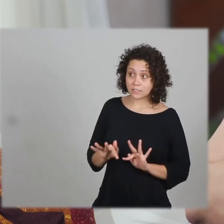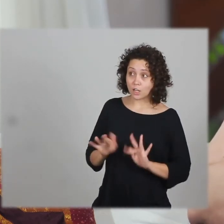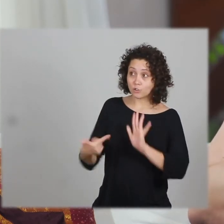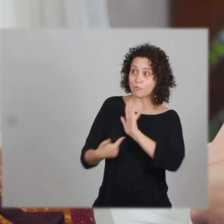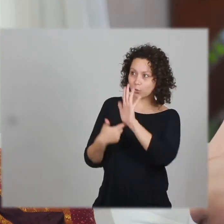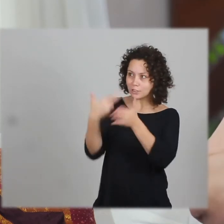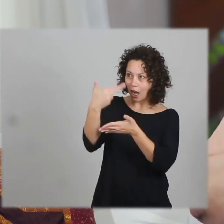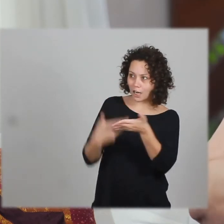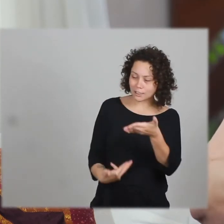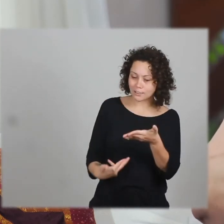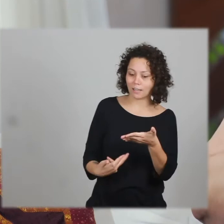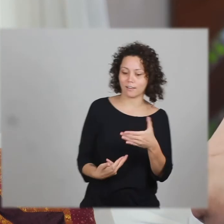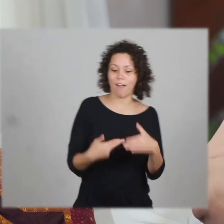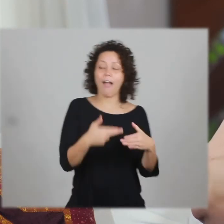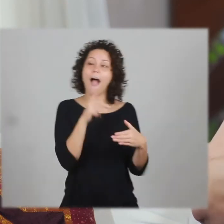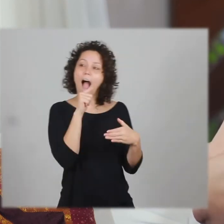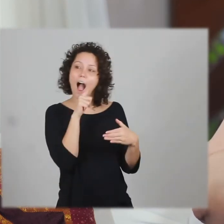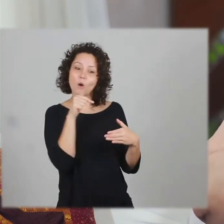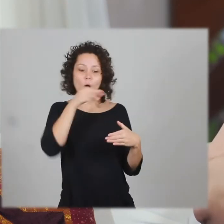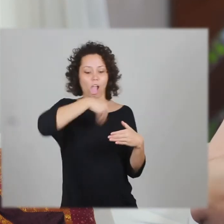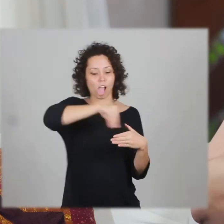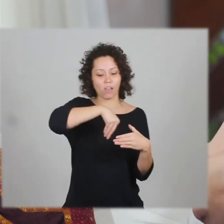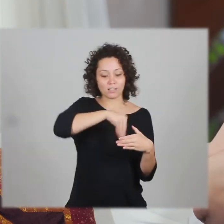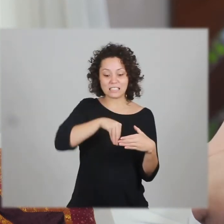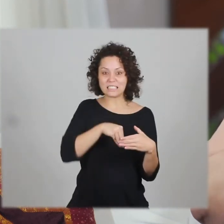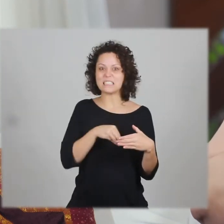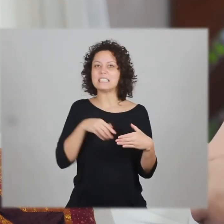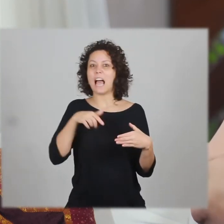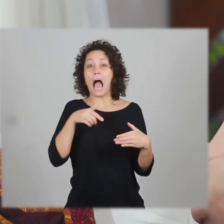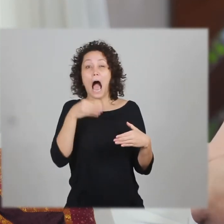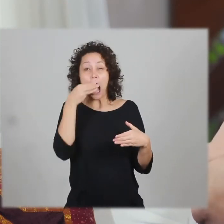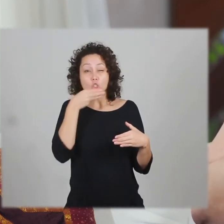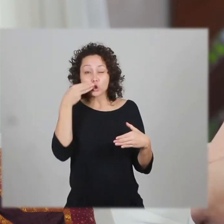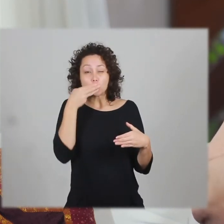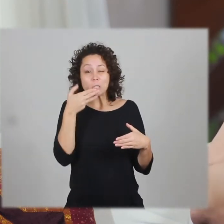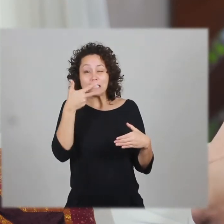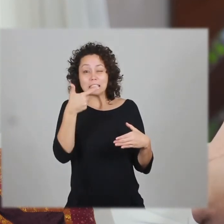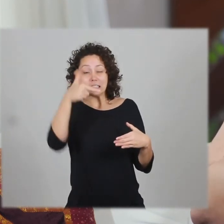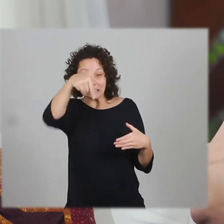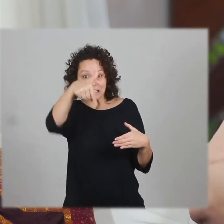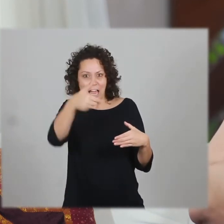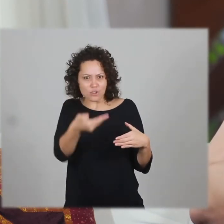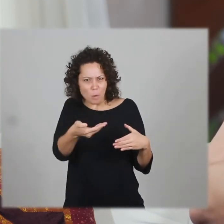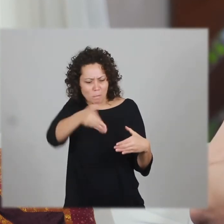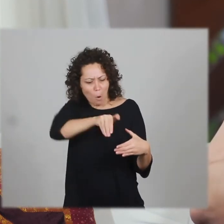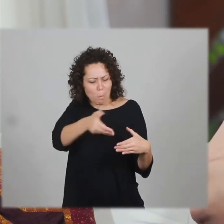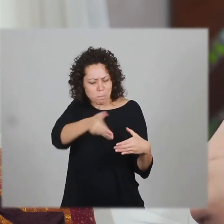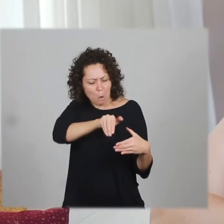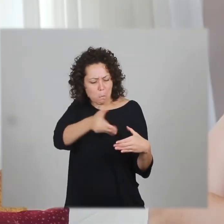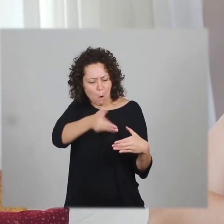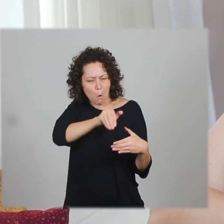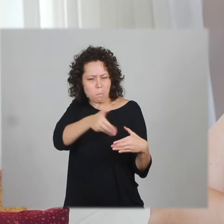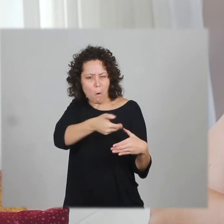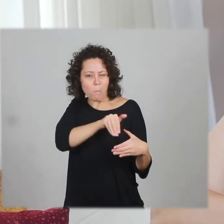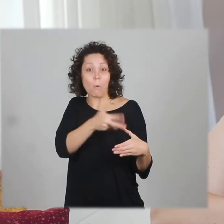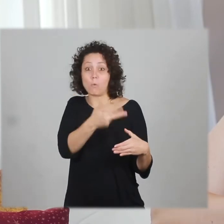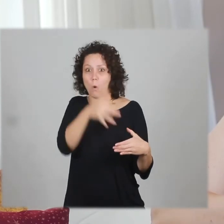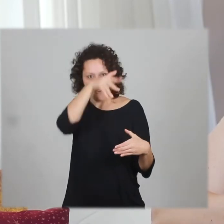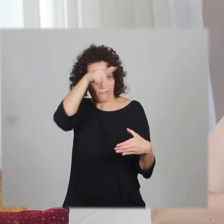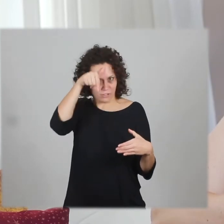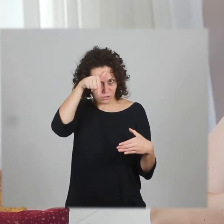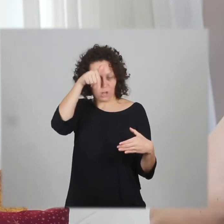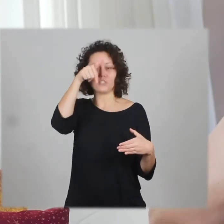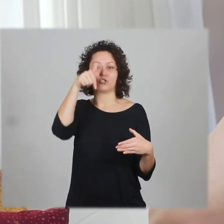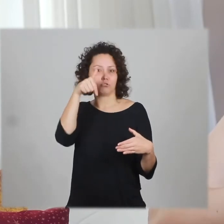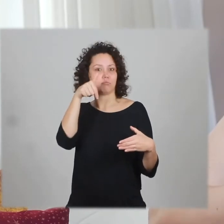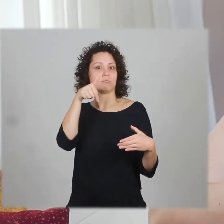da felicidade. E botava 7 colheres cheias de açúcar, porque é a quantidade que é feita no refrigerante. Então, a partir